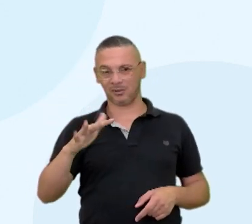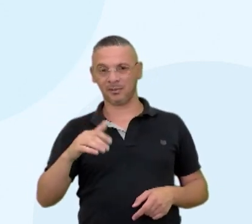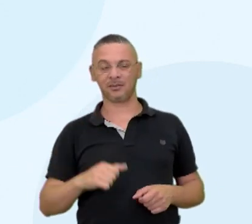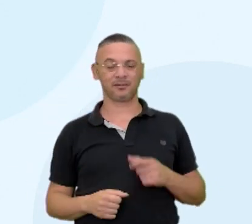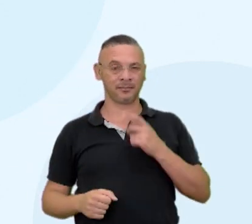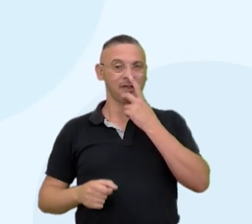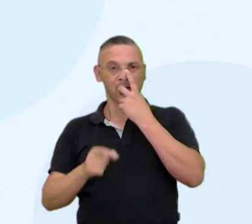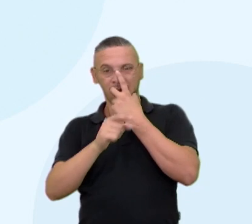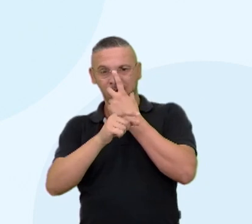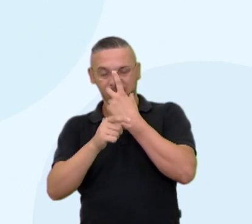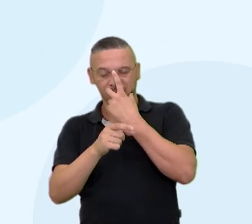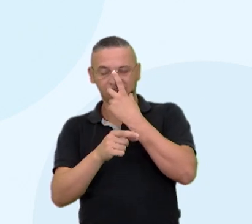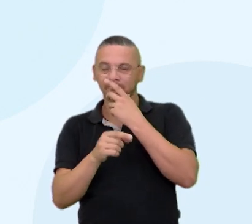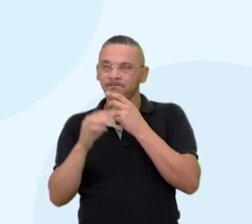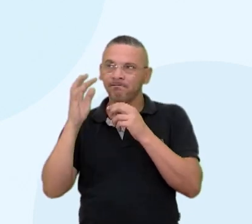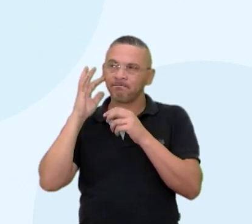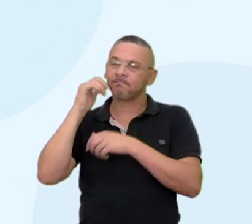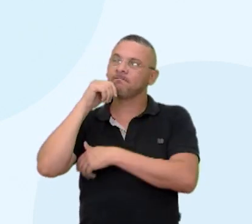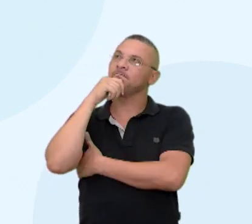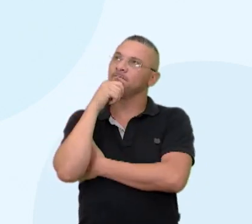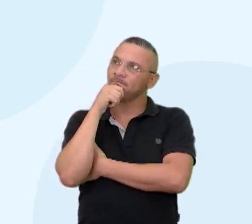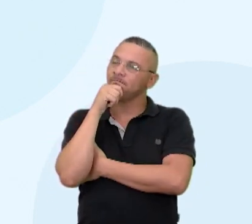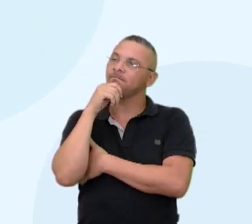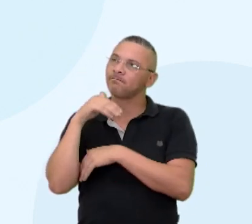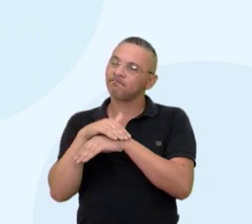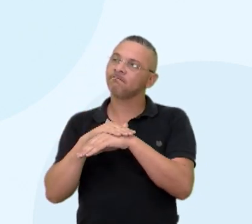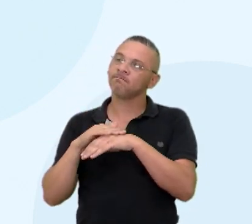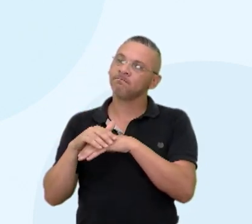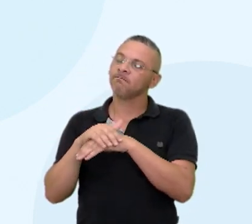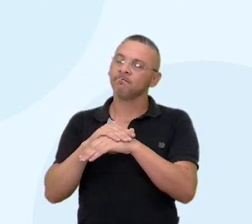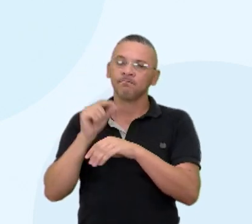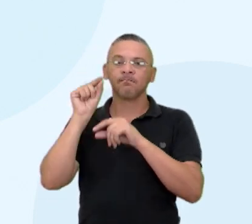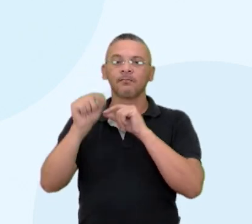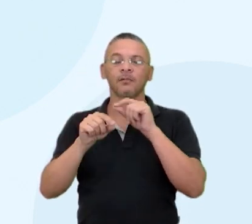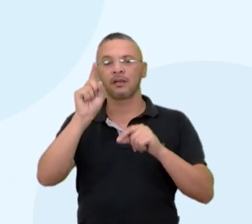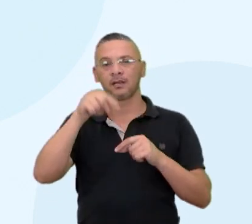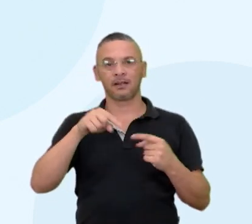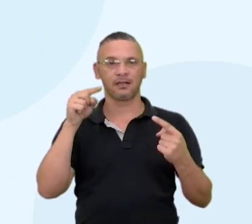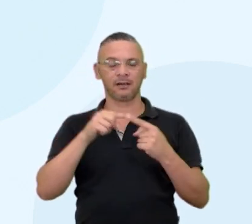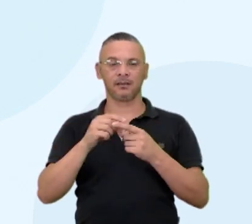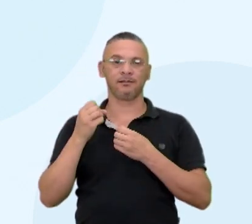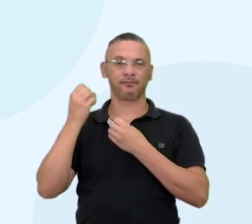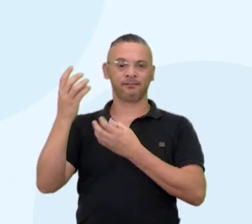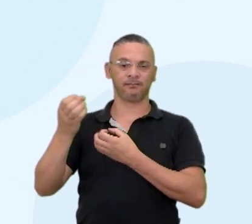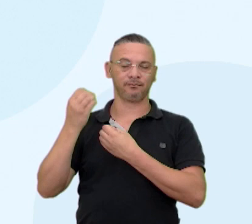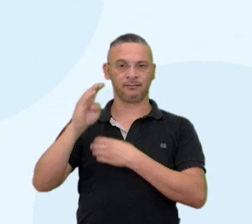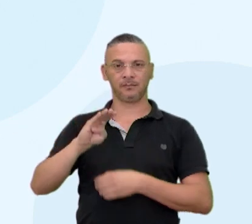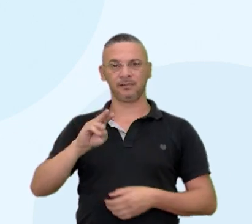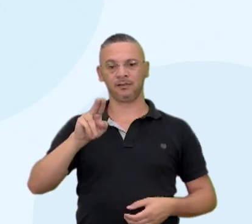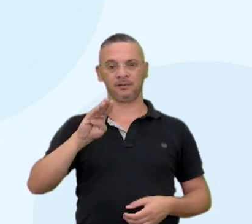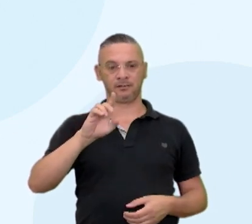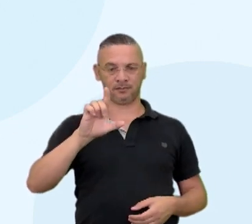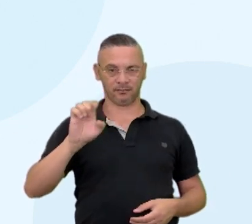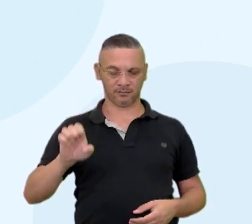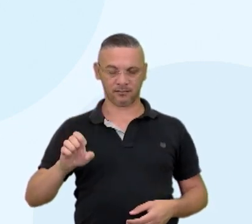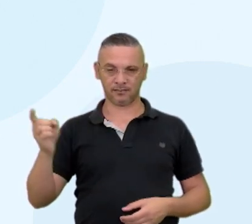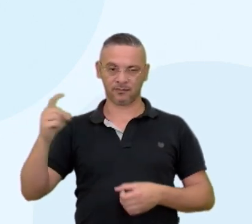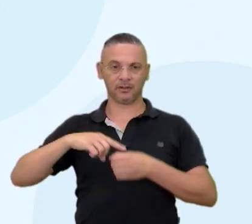exemplo. Da outra vez eu usei a questão da Rússia, né, com a Ucrânia e tal. Agora eu vou apagar isso aqui,